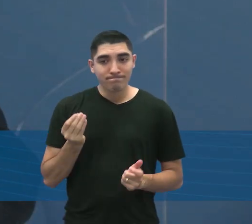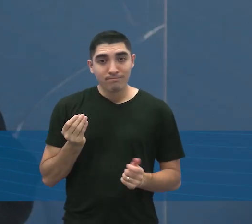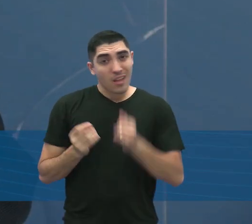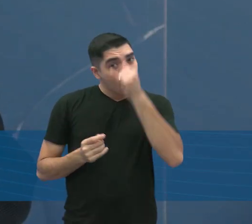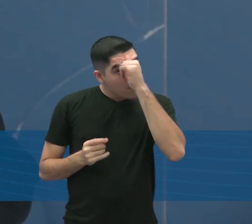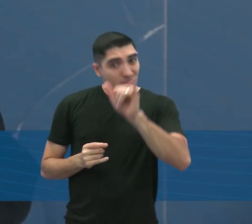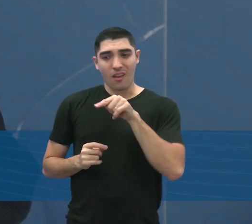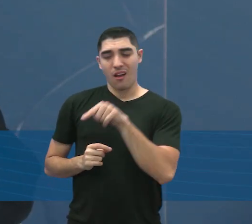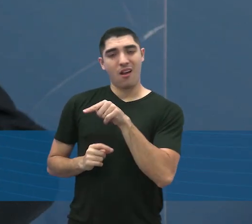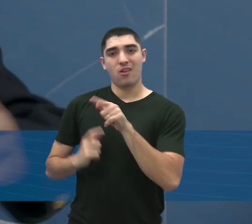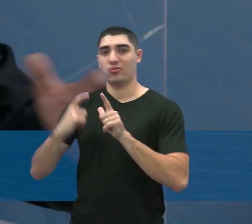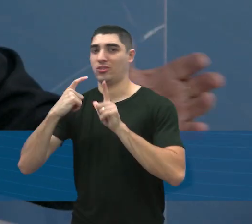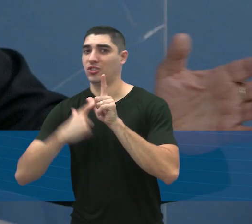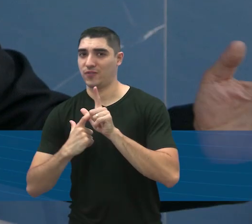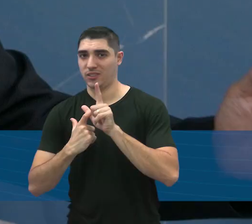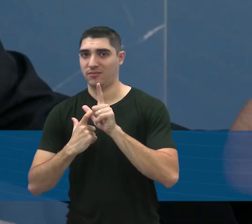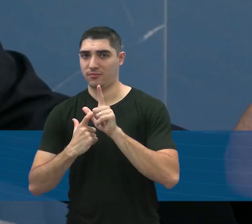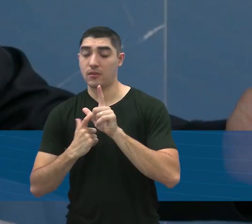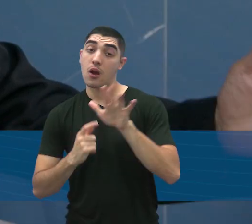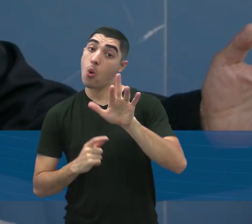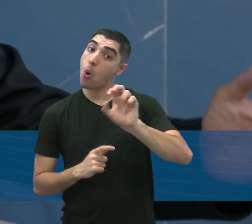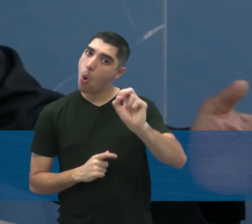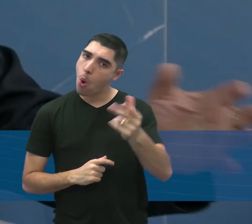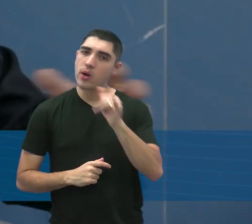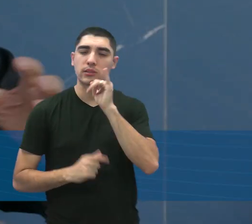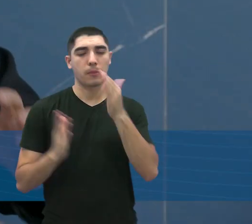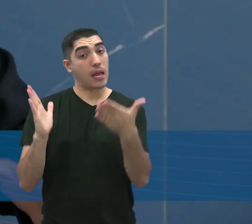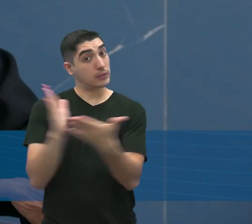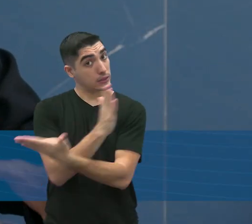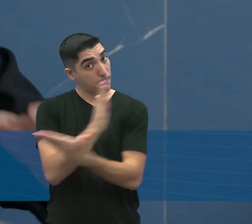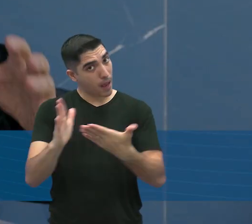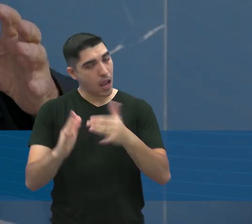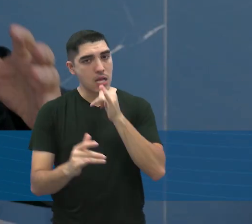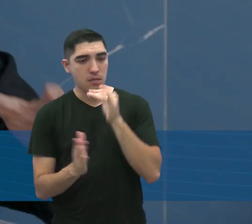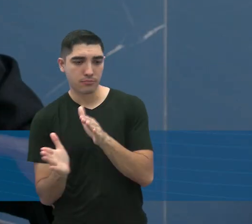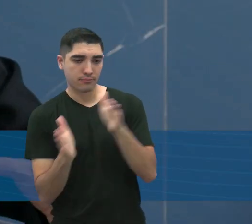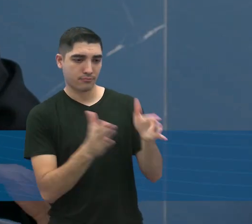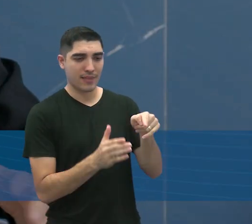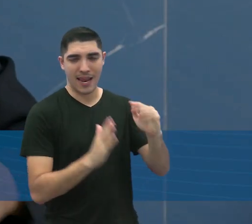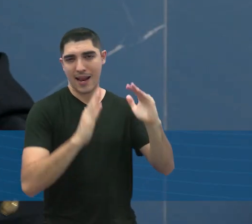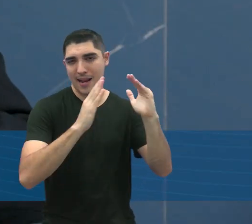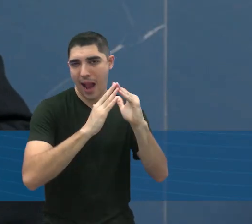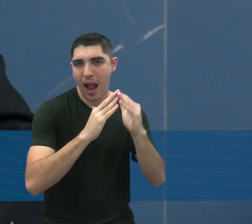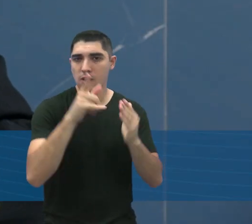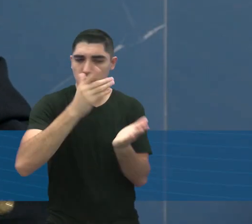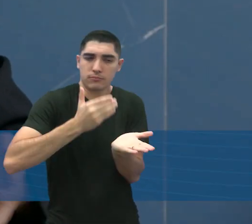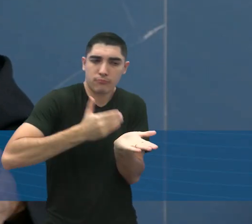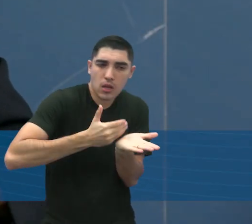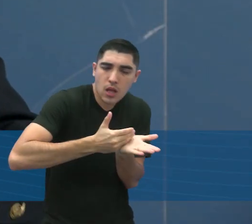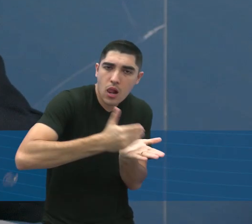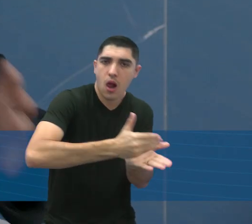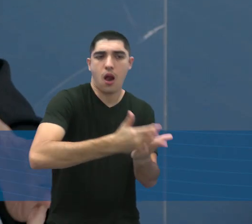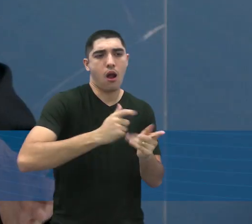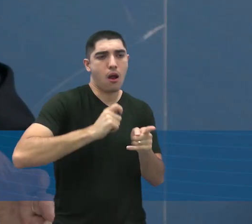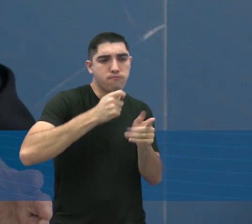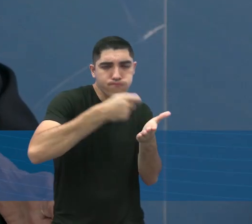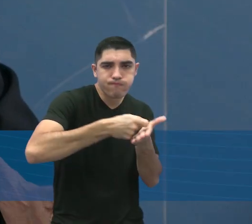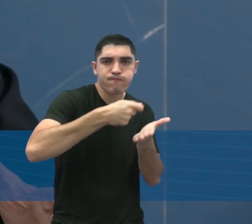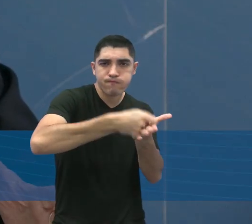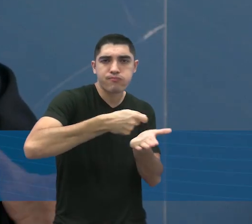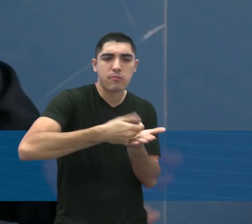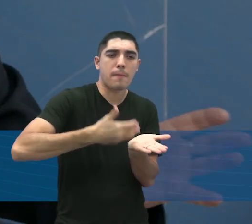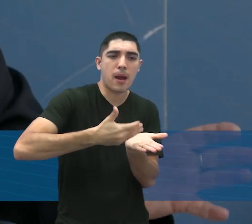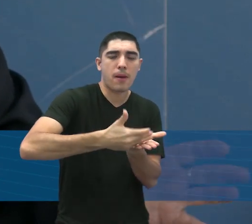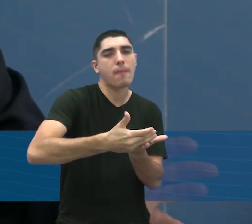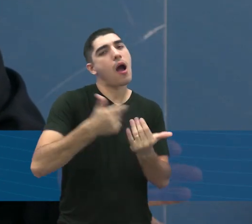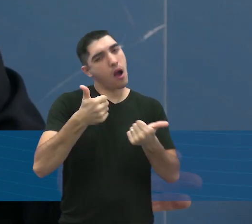sair disso, a não ser aquelas que a gente comentou que pode ser programada, né? Que você pode estar dentro do teu